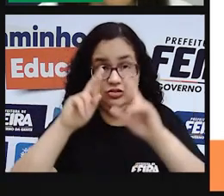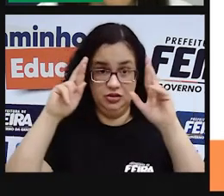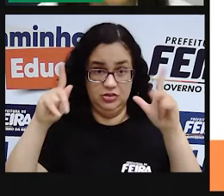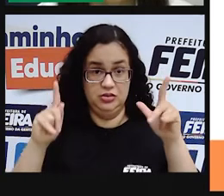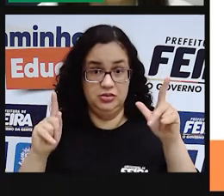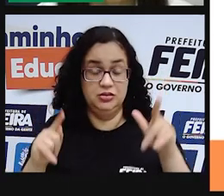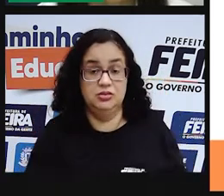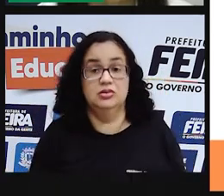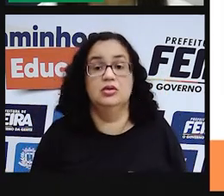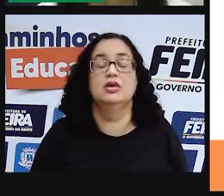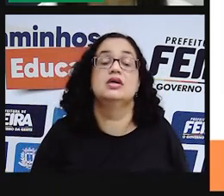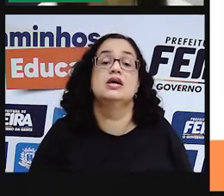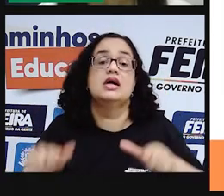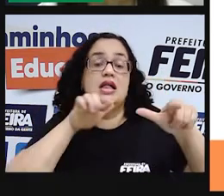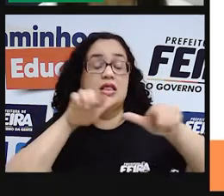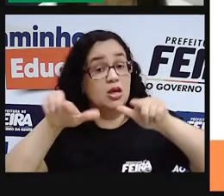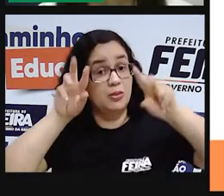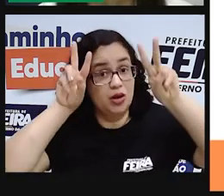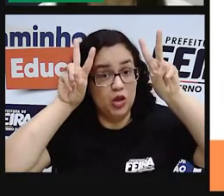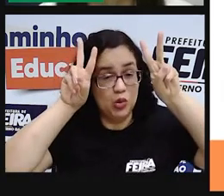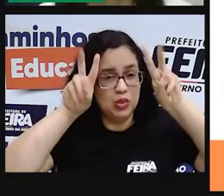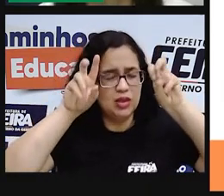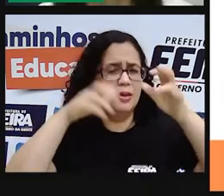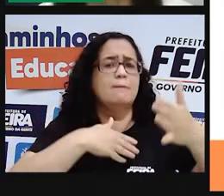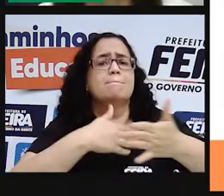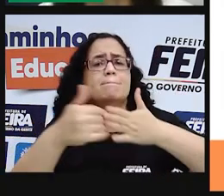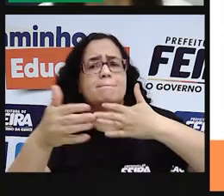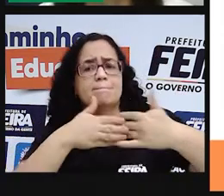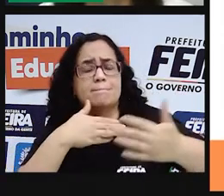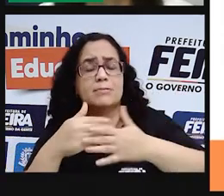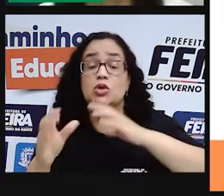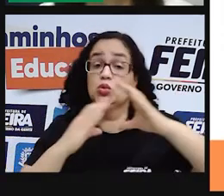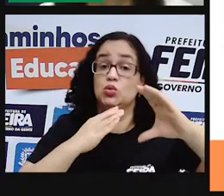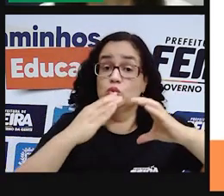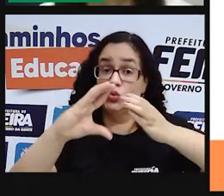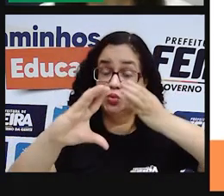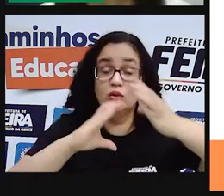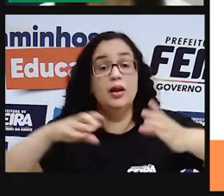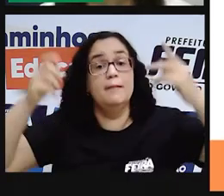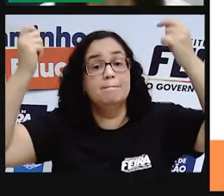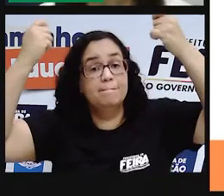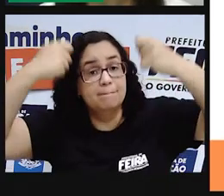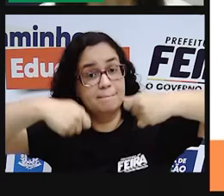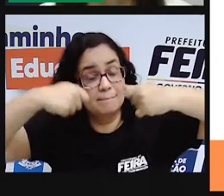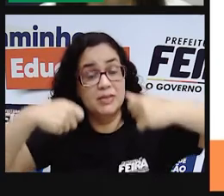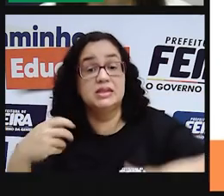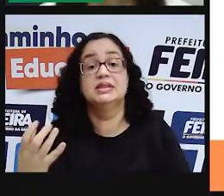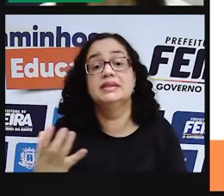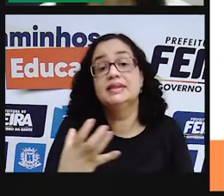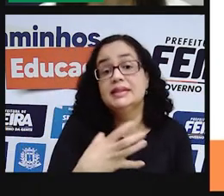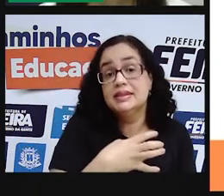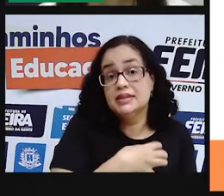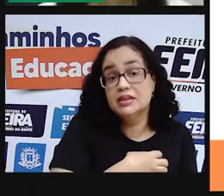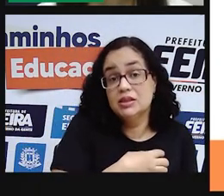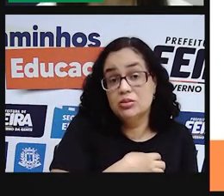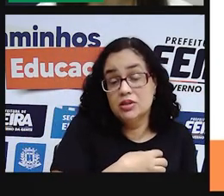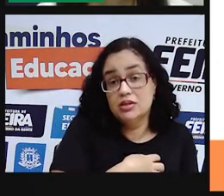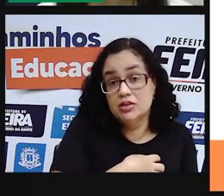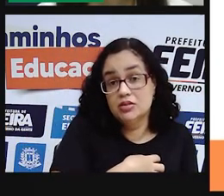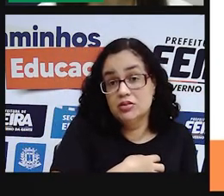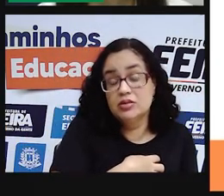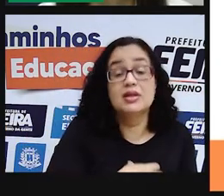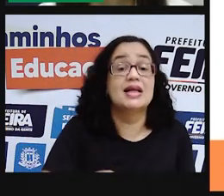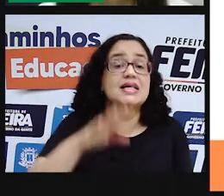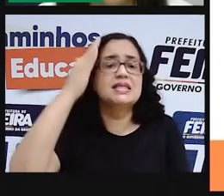diferentes. Ao trabalhar o tema, independente do meio de comunicação, é necessário ter sensibilidade